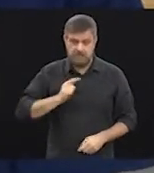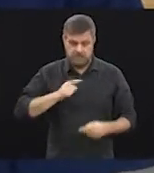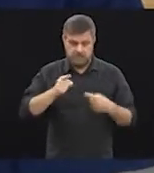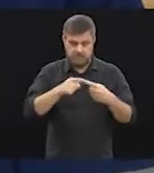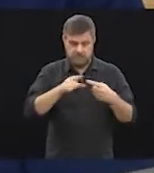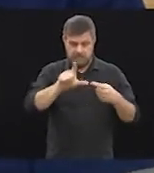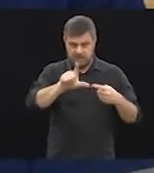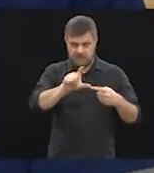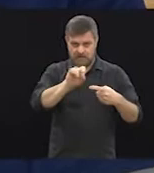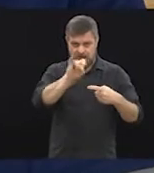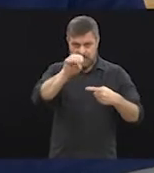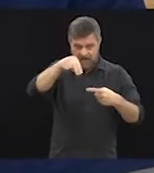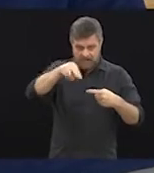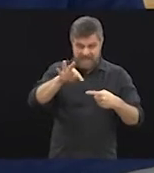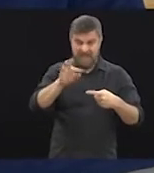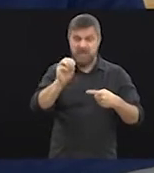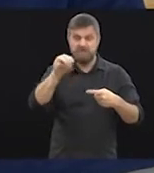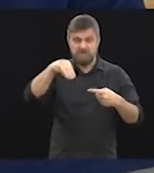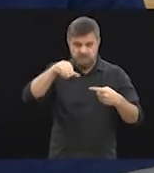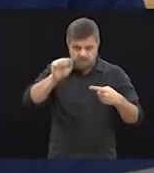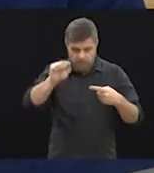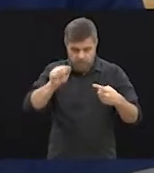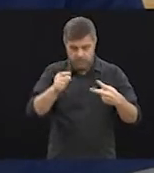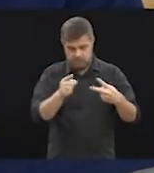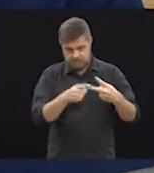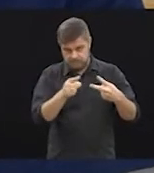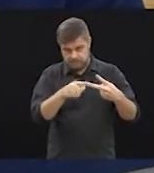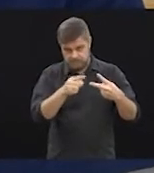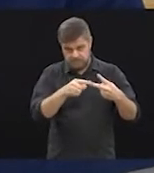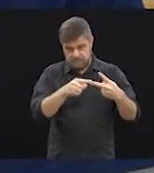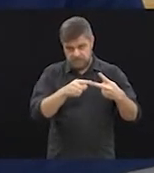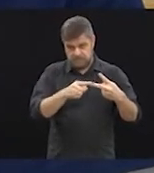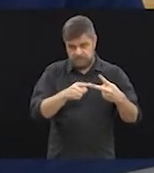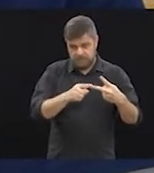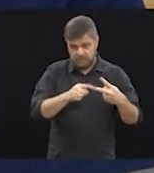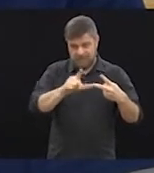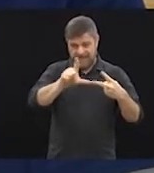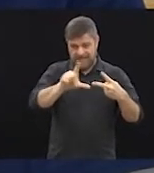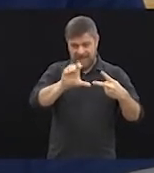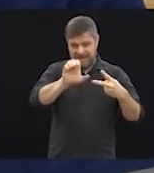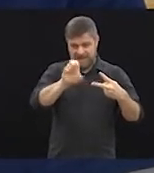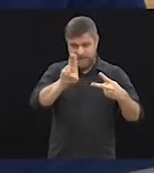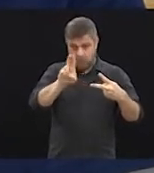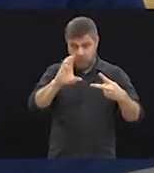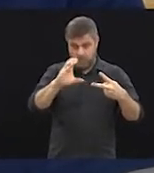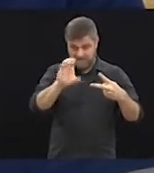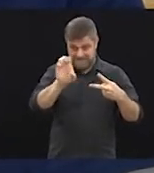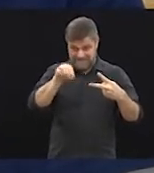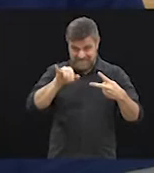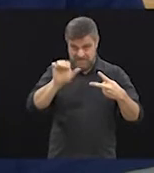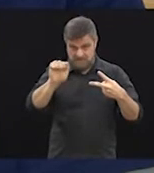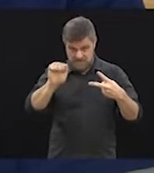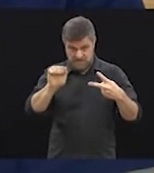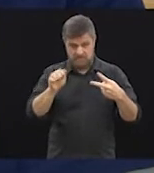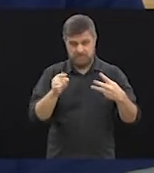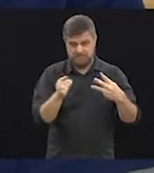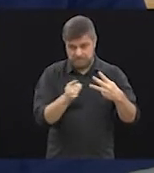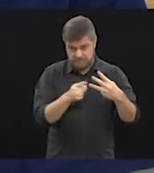estamos falando de linfomas, são 63 tipos de linfomas, nós estamos falando de